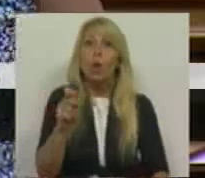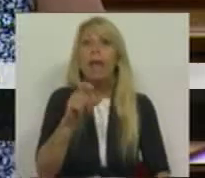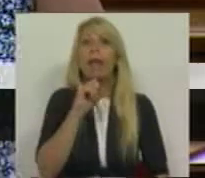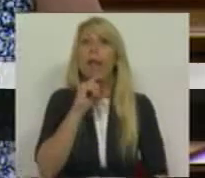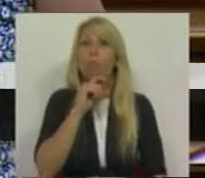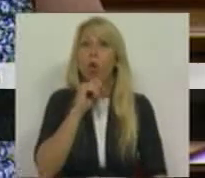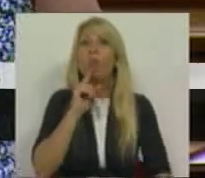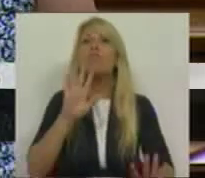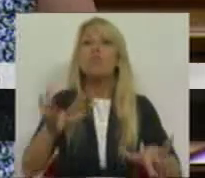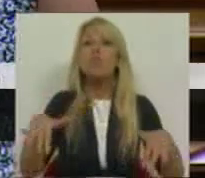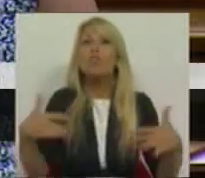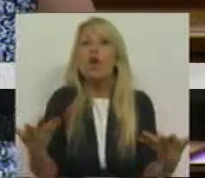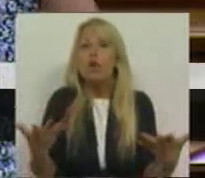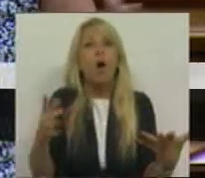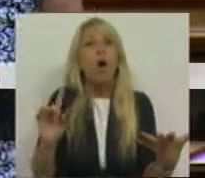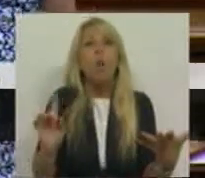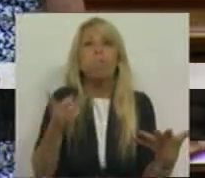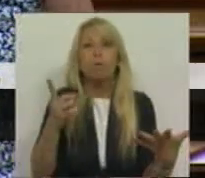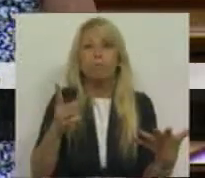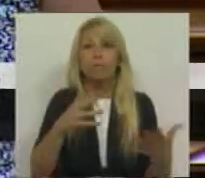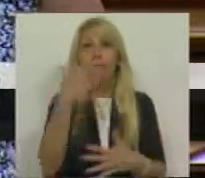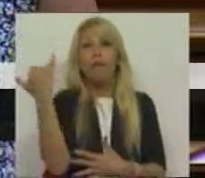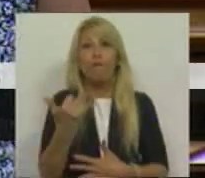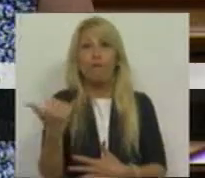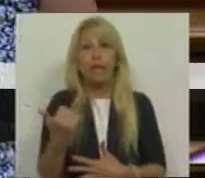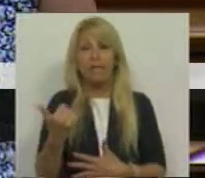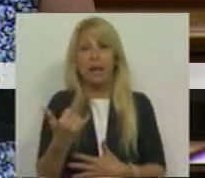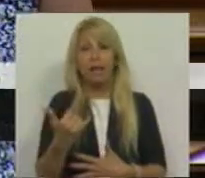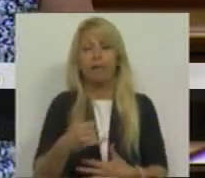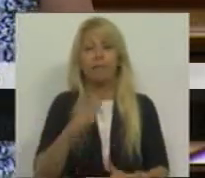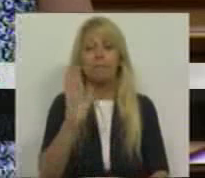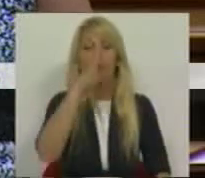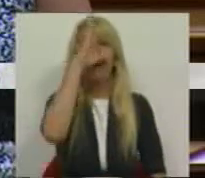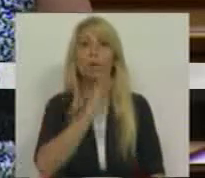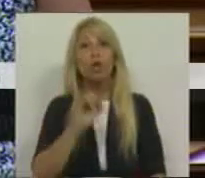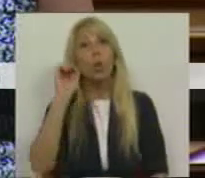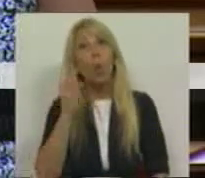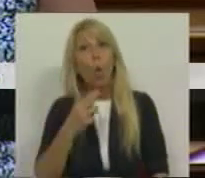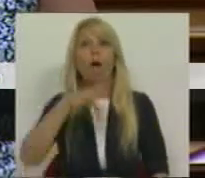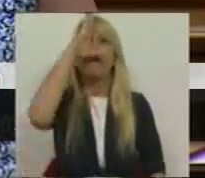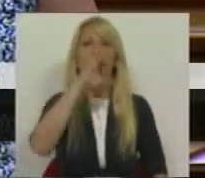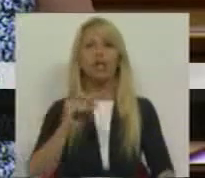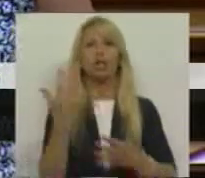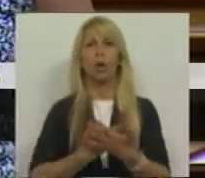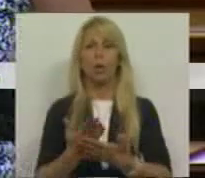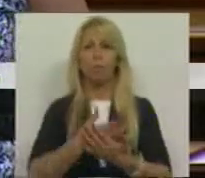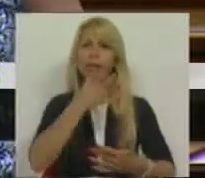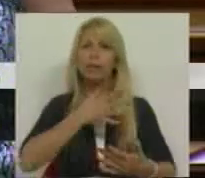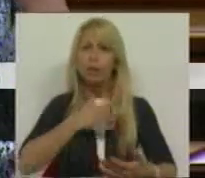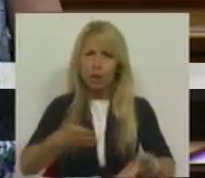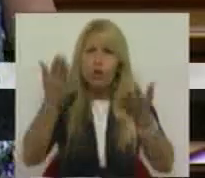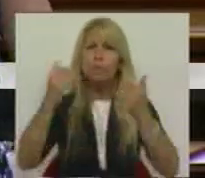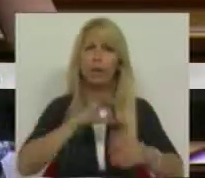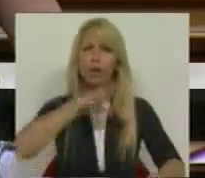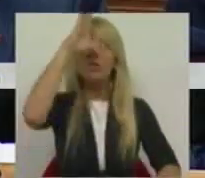coloca-se a hipótese de poder ser eventualmente ou vice-primeiro-ministro ou ministro da Economia. Explique-nos lá, Sr. Ministro, se